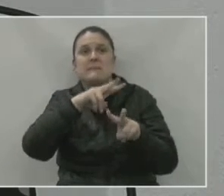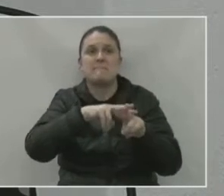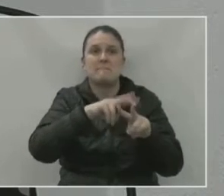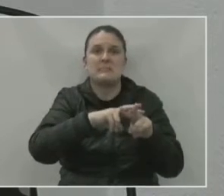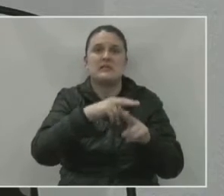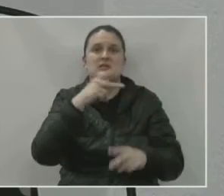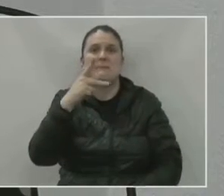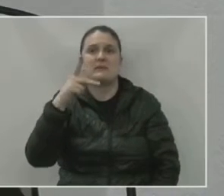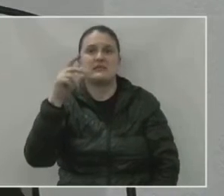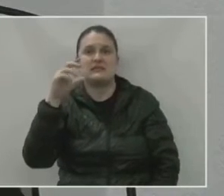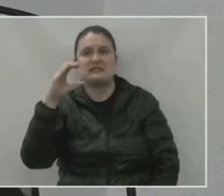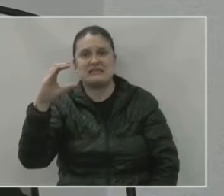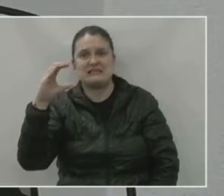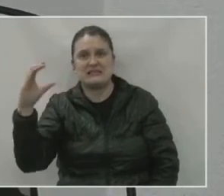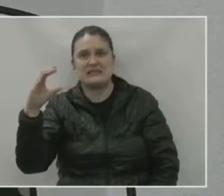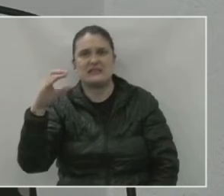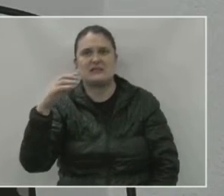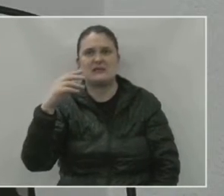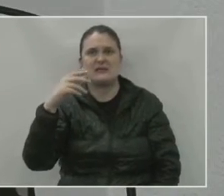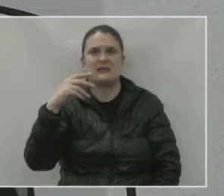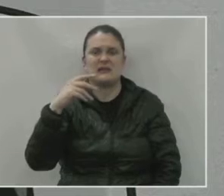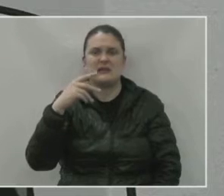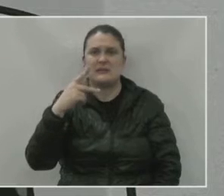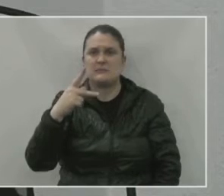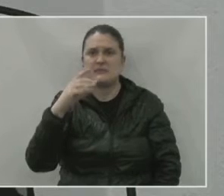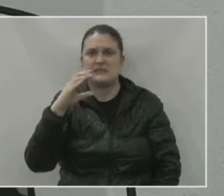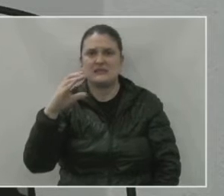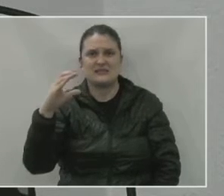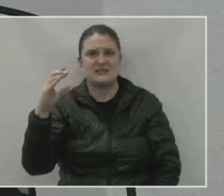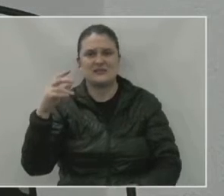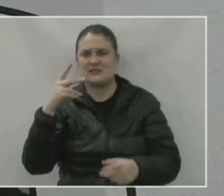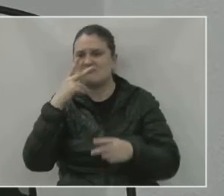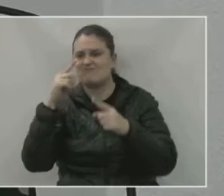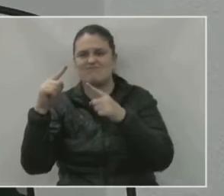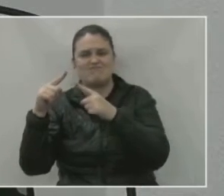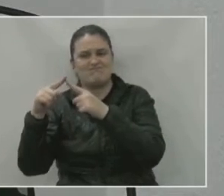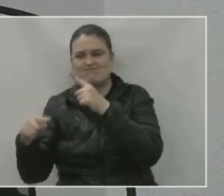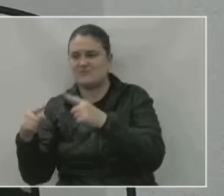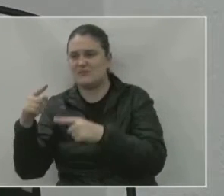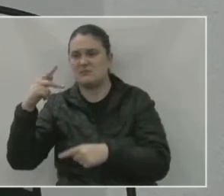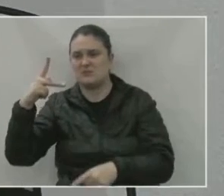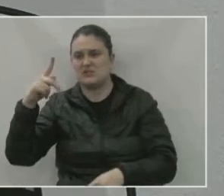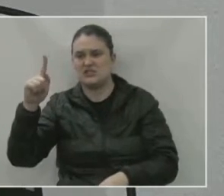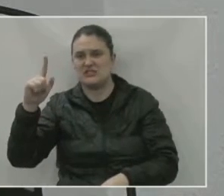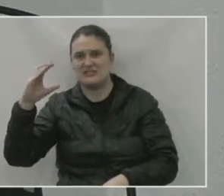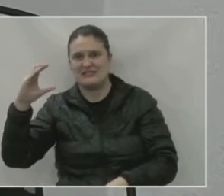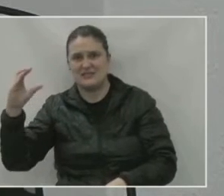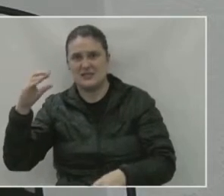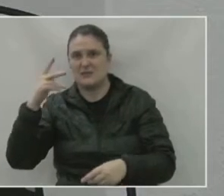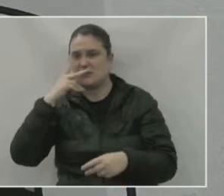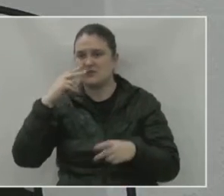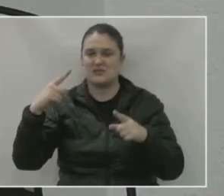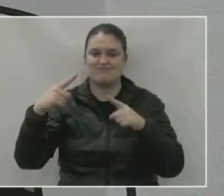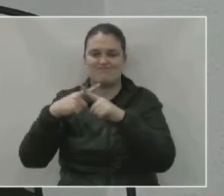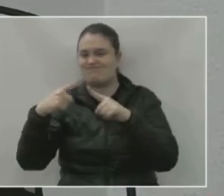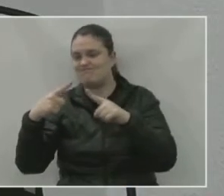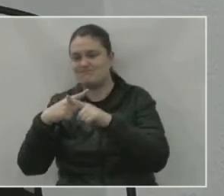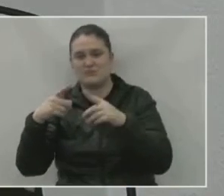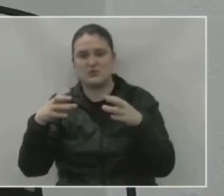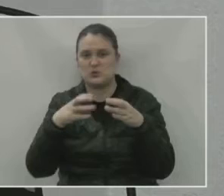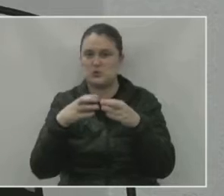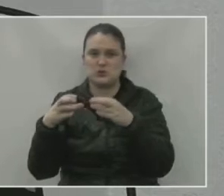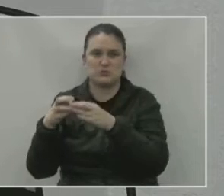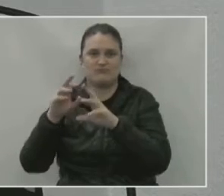do PCC e o PGC. O PCC não se dá com o PGC, então nós temos que separar esses presos desses comandos, que